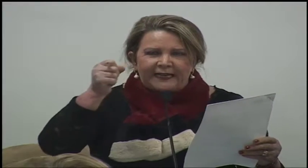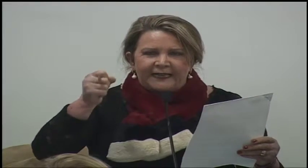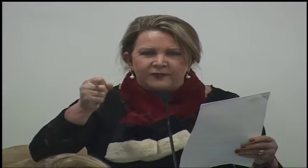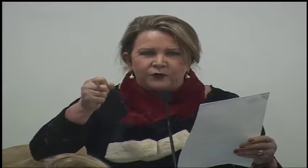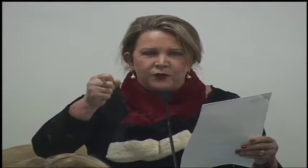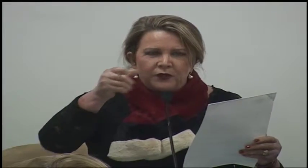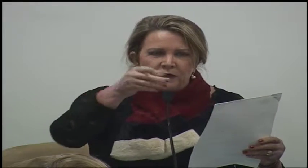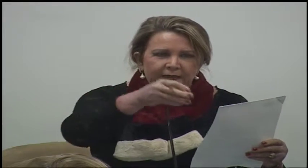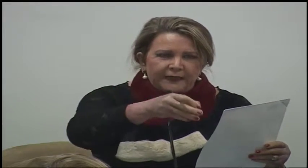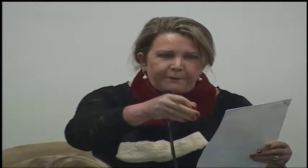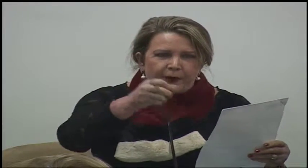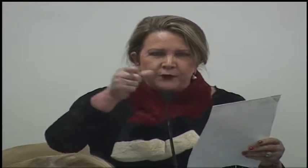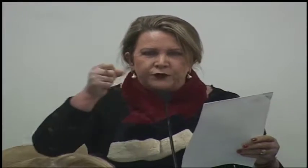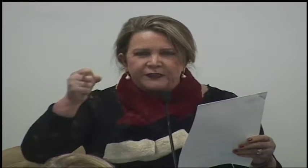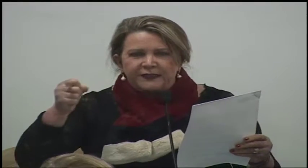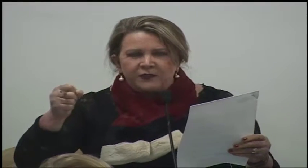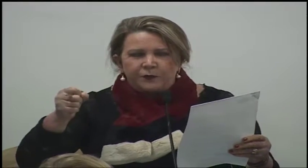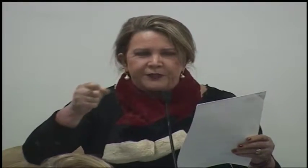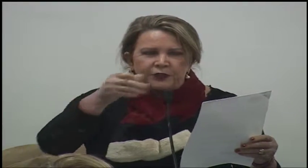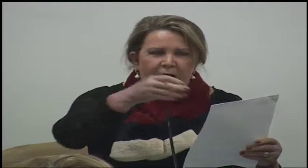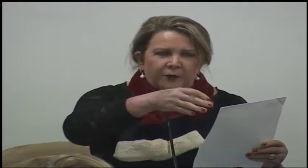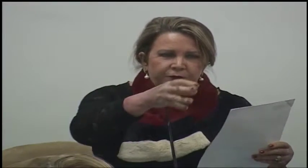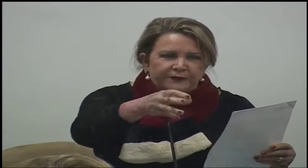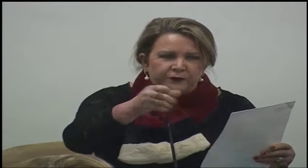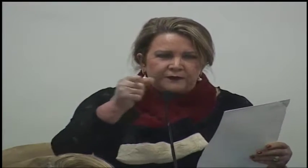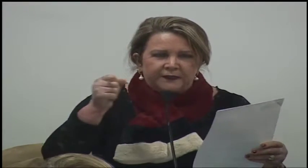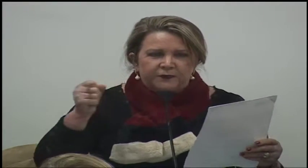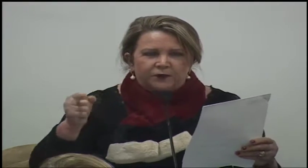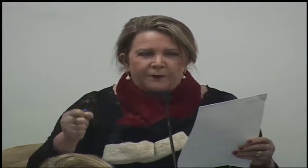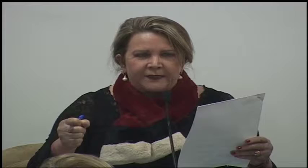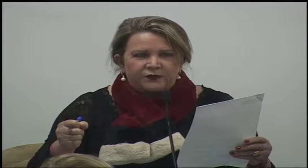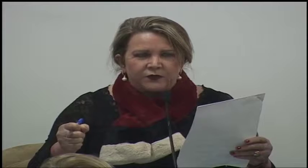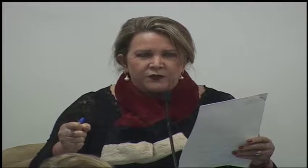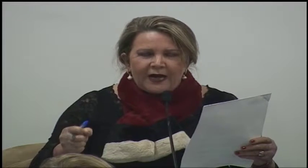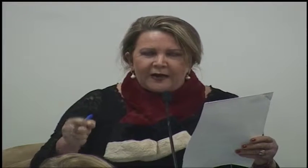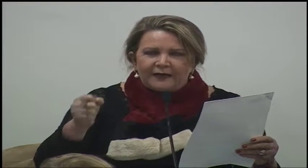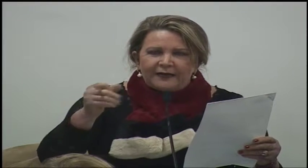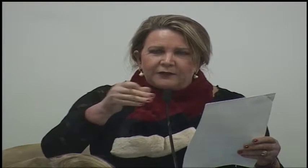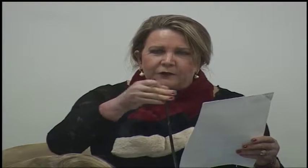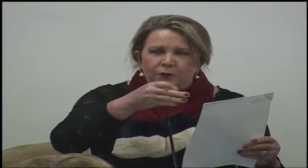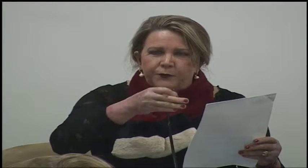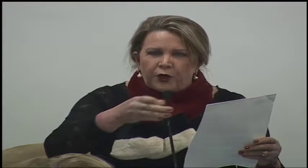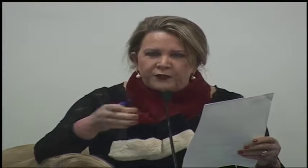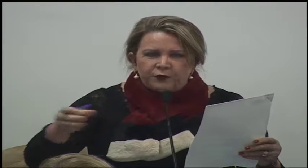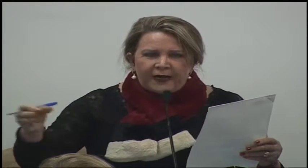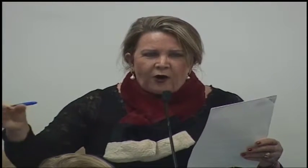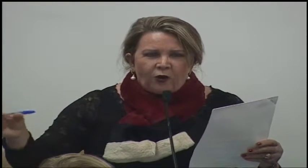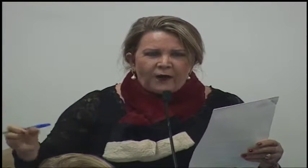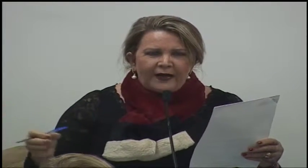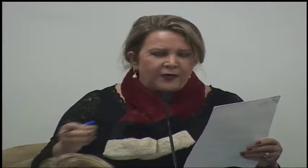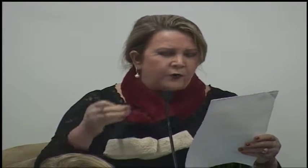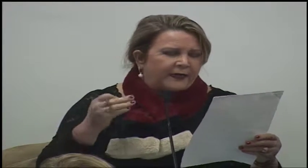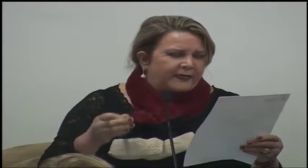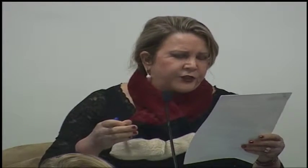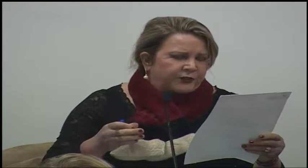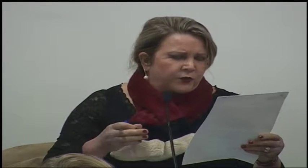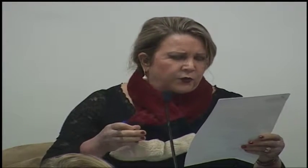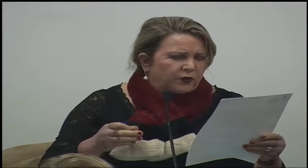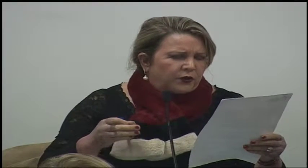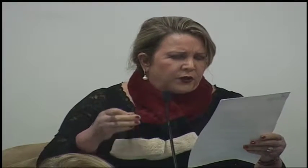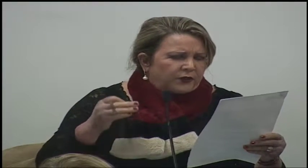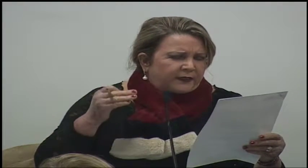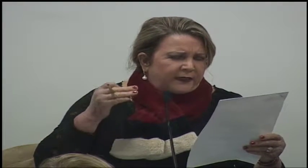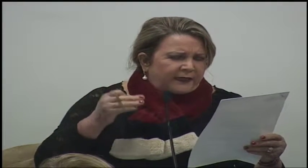naquele relento, na porta dos vizinhos, pedindo água para os vizinhos no começo, todo mundo na rua. Eu não